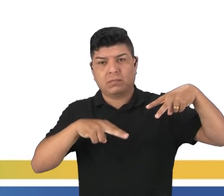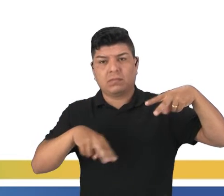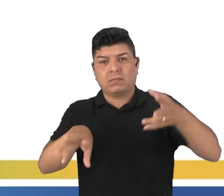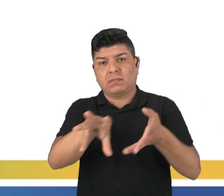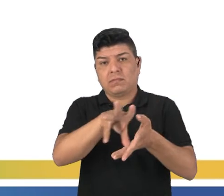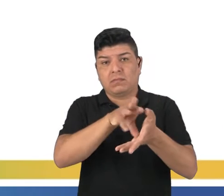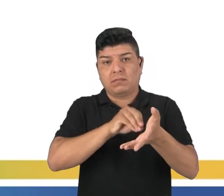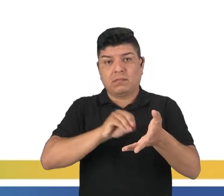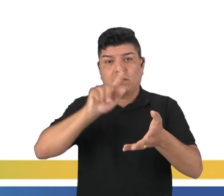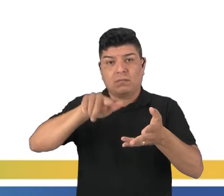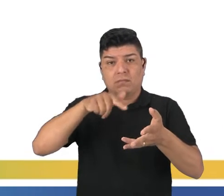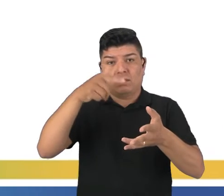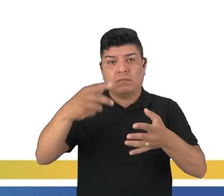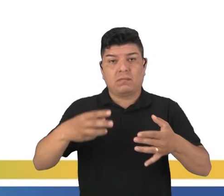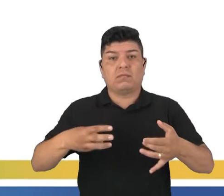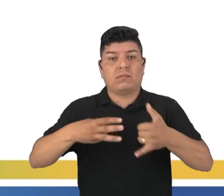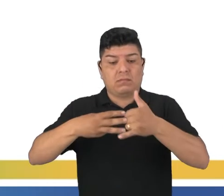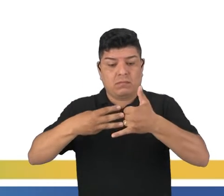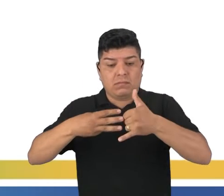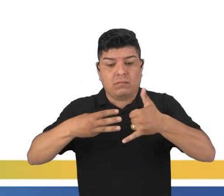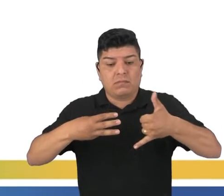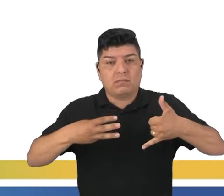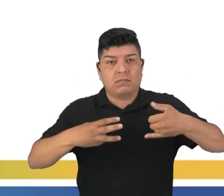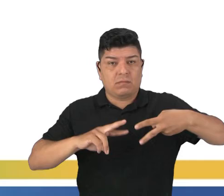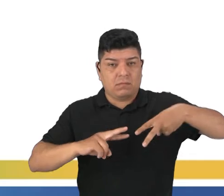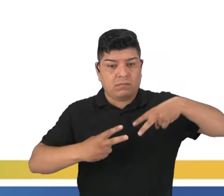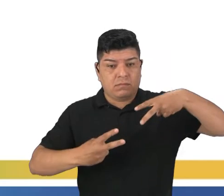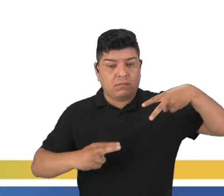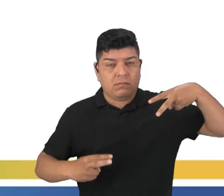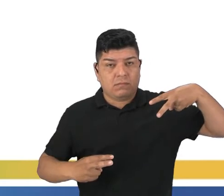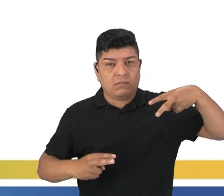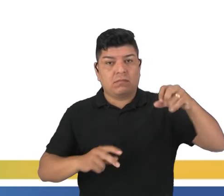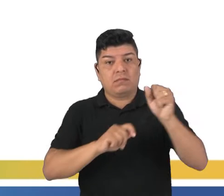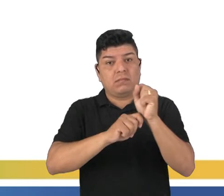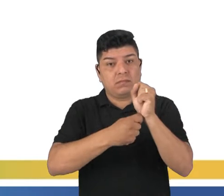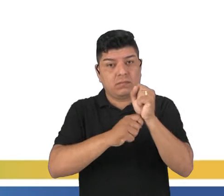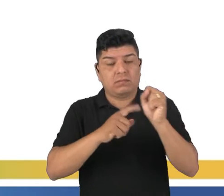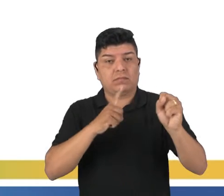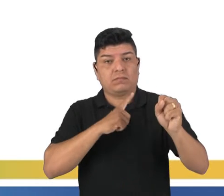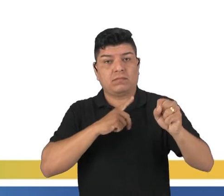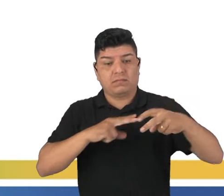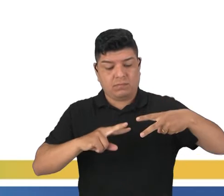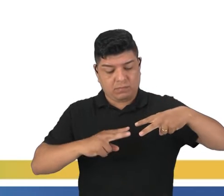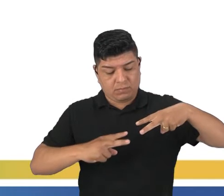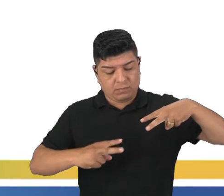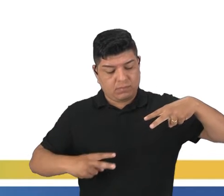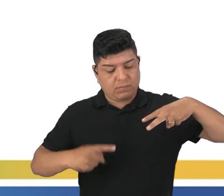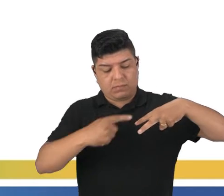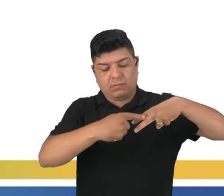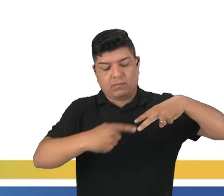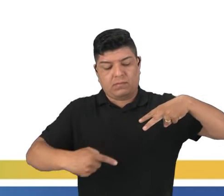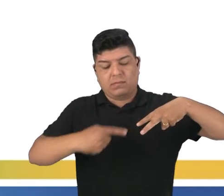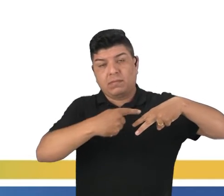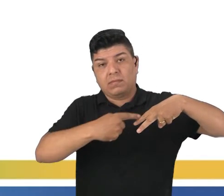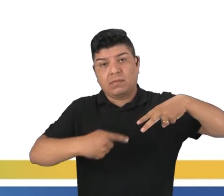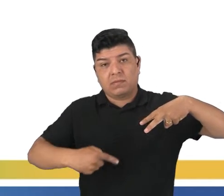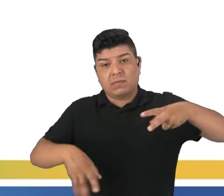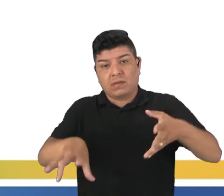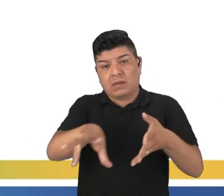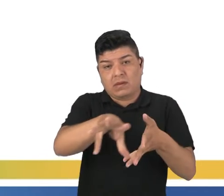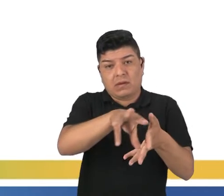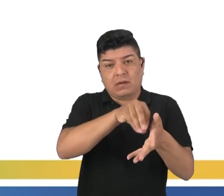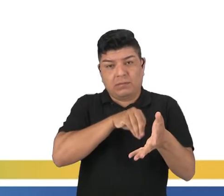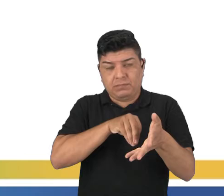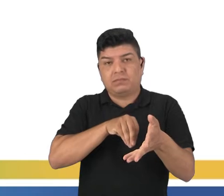transcritos para uma molécula de DNA. Esse código que contém nessa fita de DNA, ele vai ser repassado, né? Ele